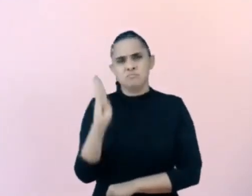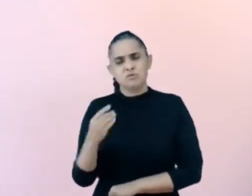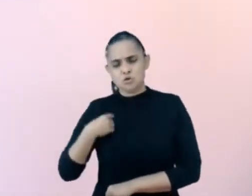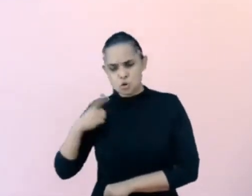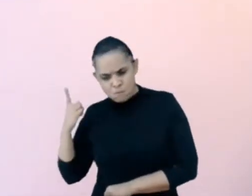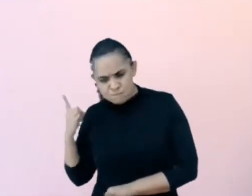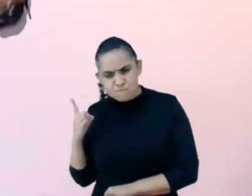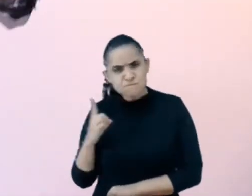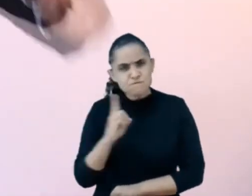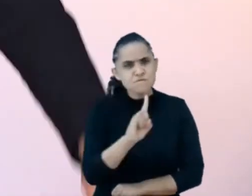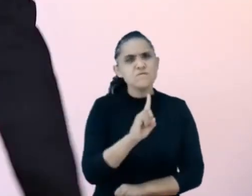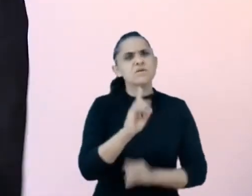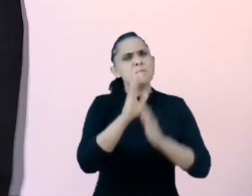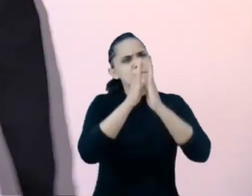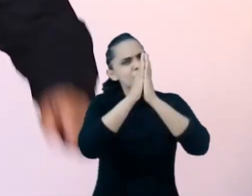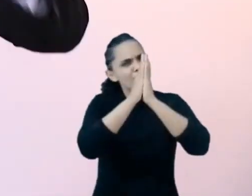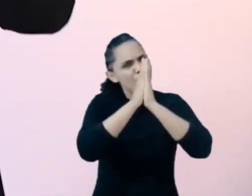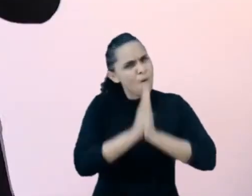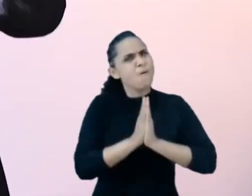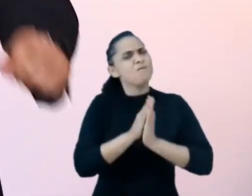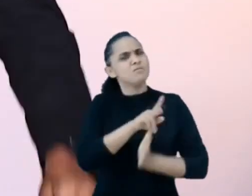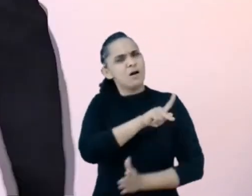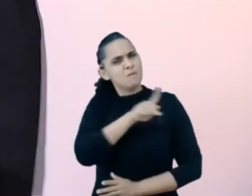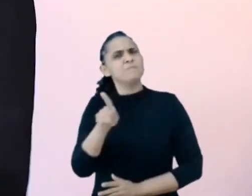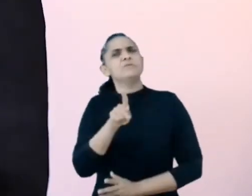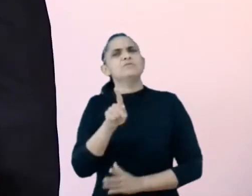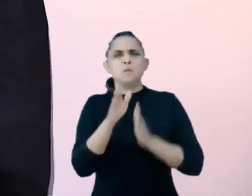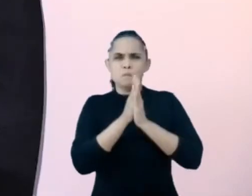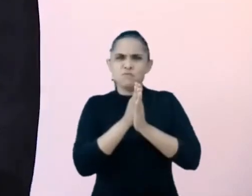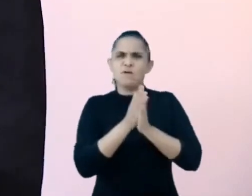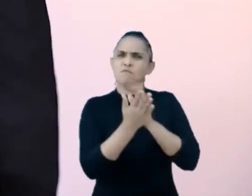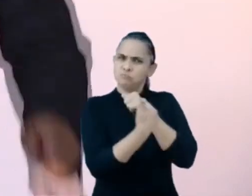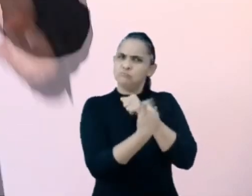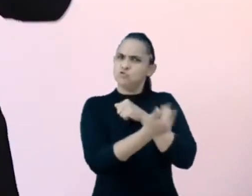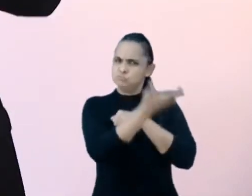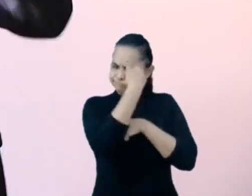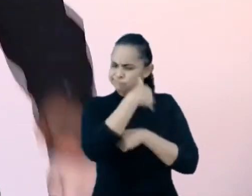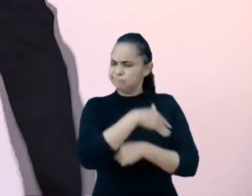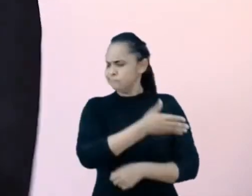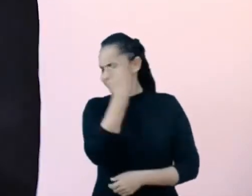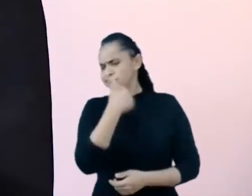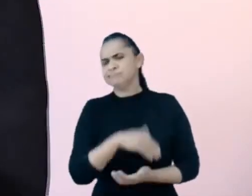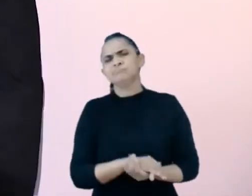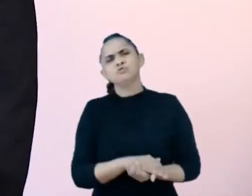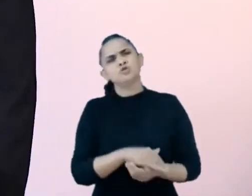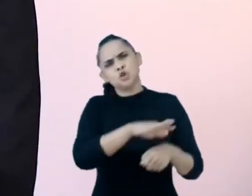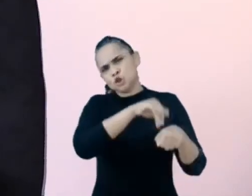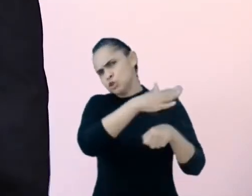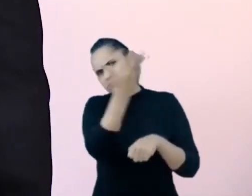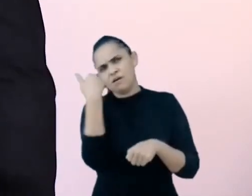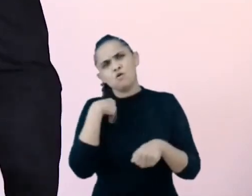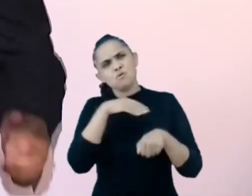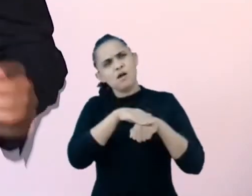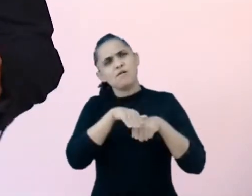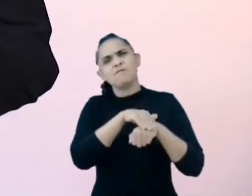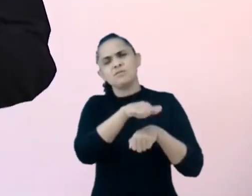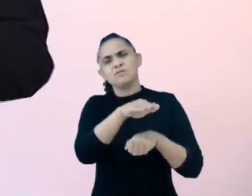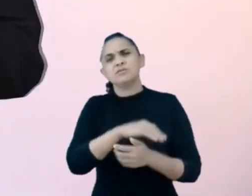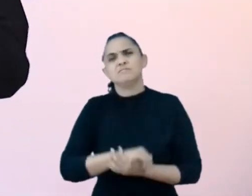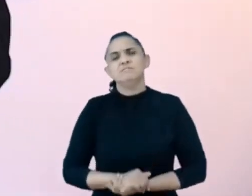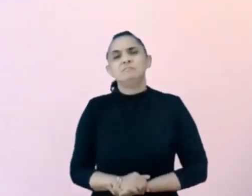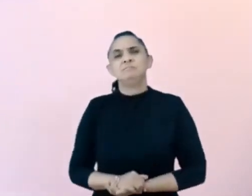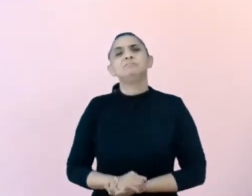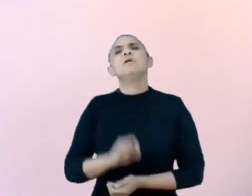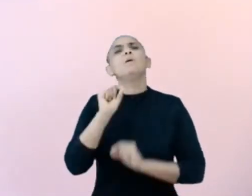para orar com o presidente da República. E, por favor, chame ele para mim. Eu quero falar com ele. E o que aconteceu?